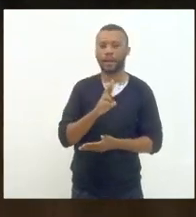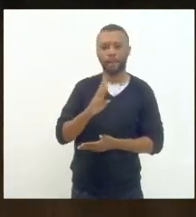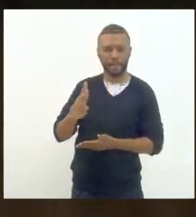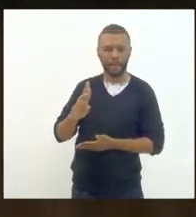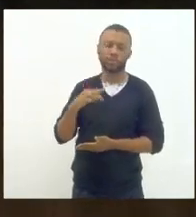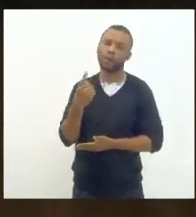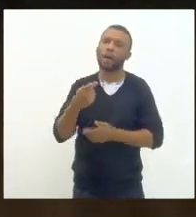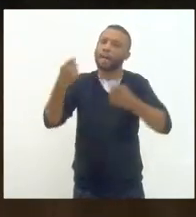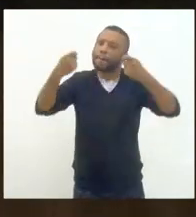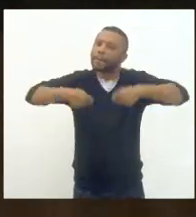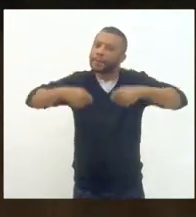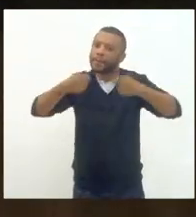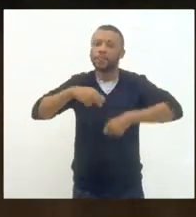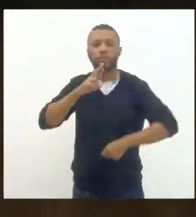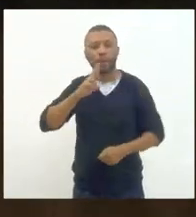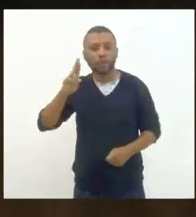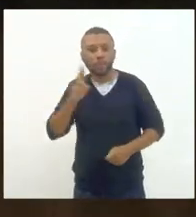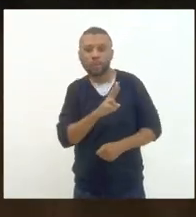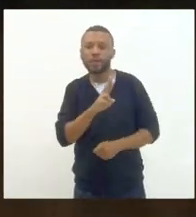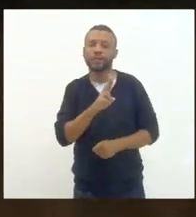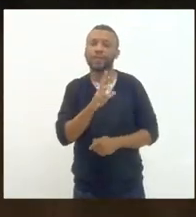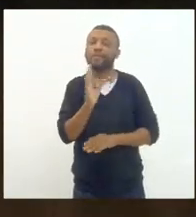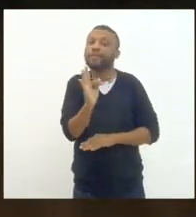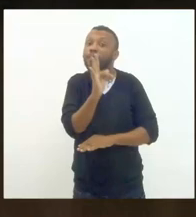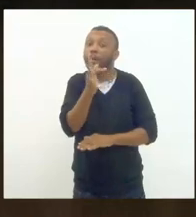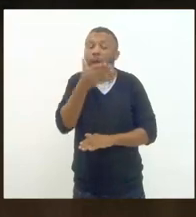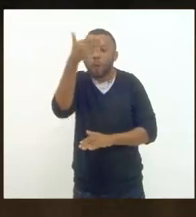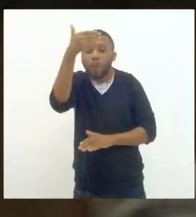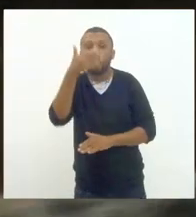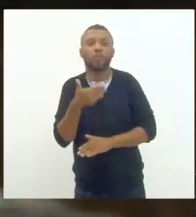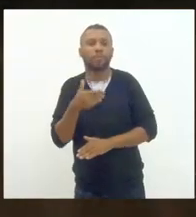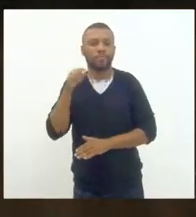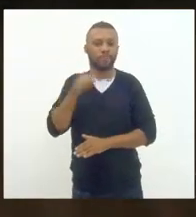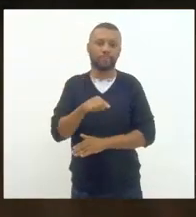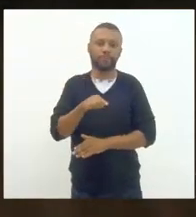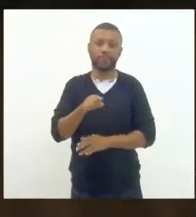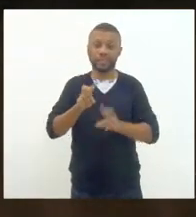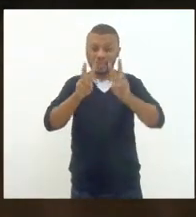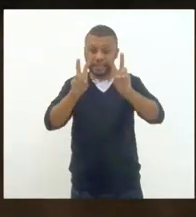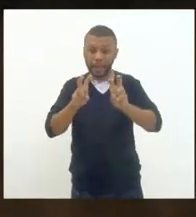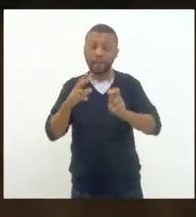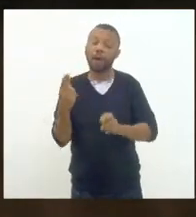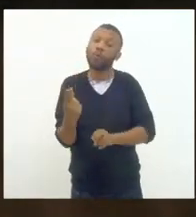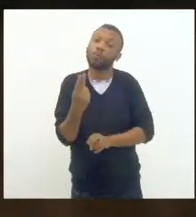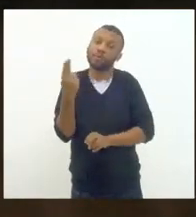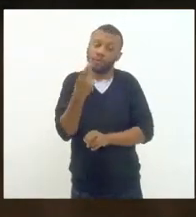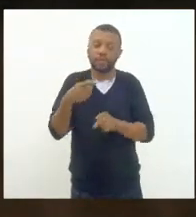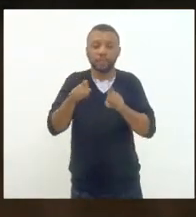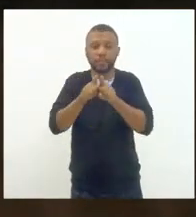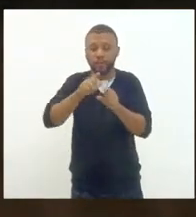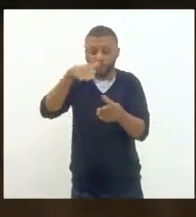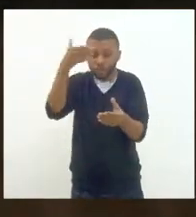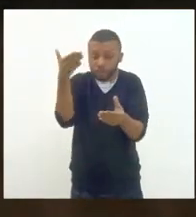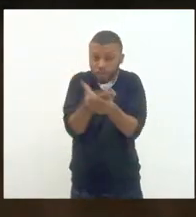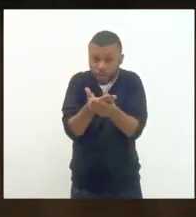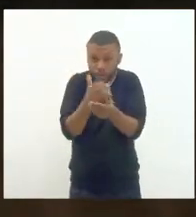de uma resposta formal sobre isso, porque esse é um tema urgente, inclusive com decisão judicial